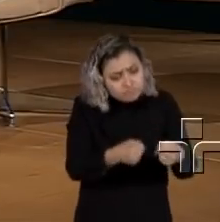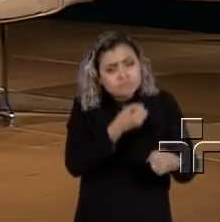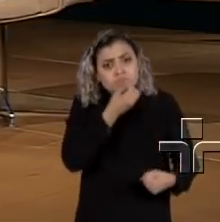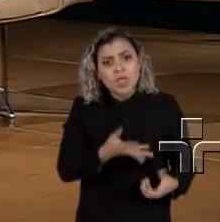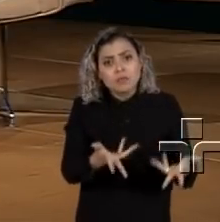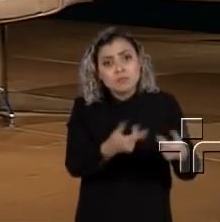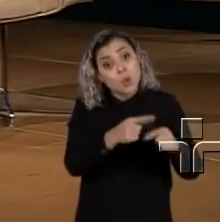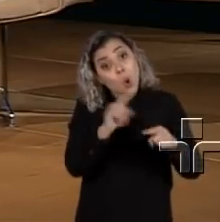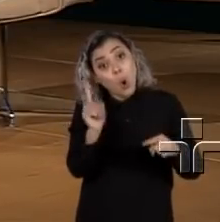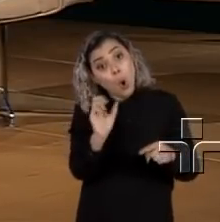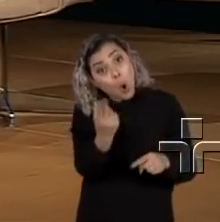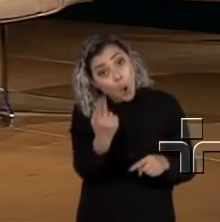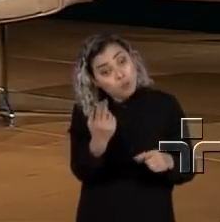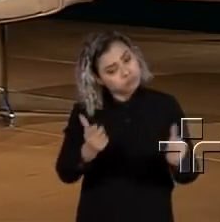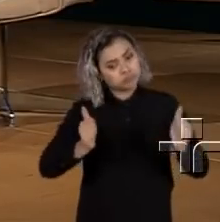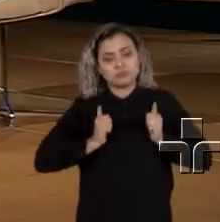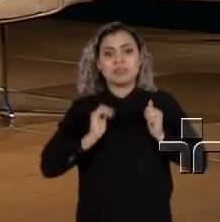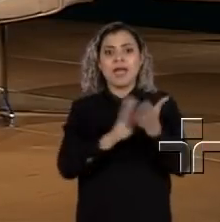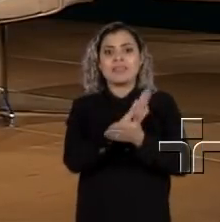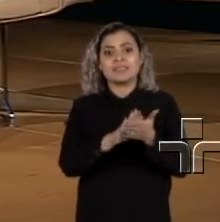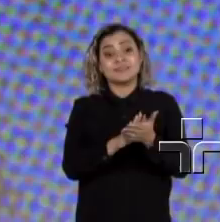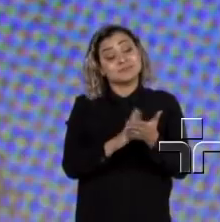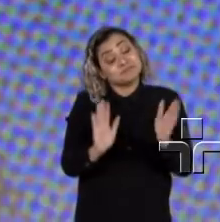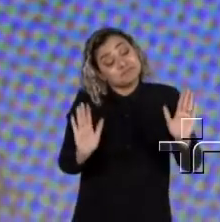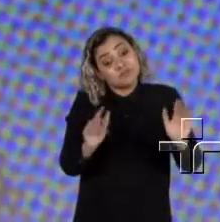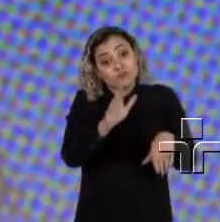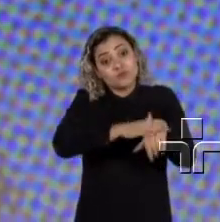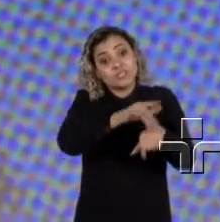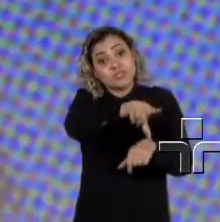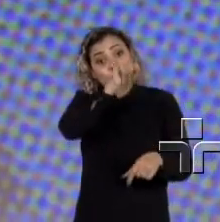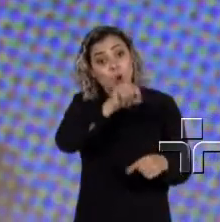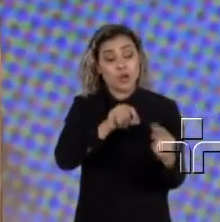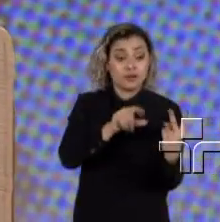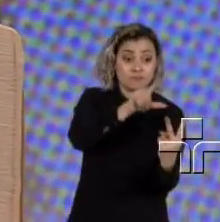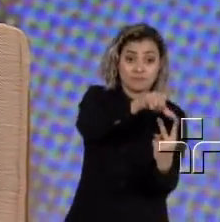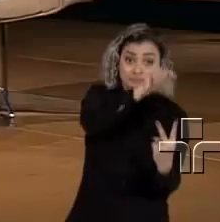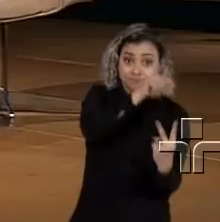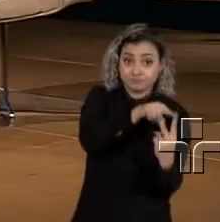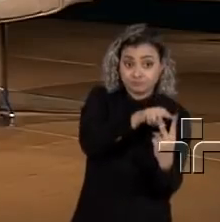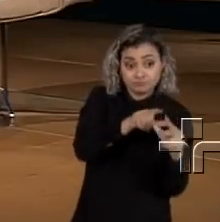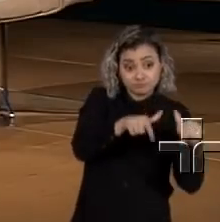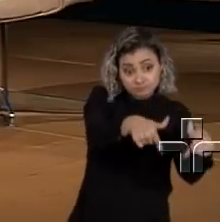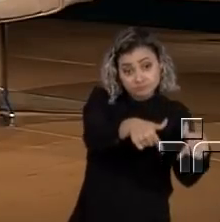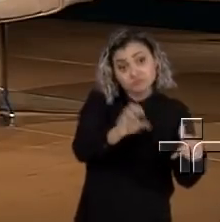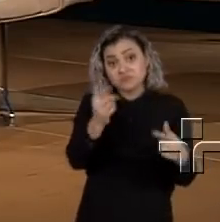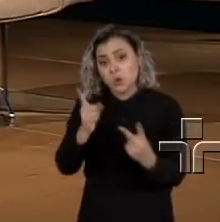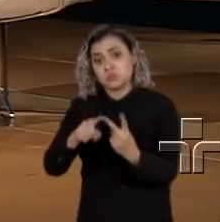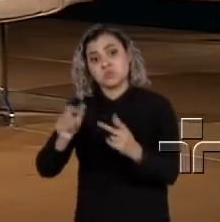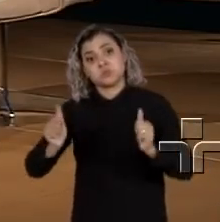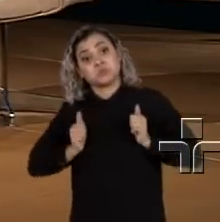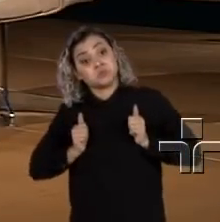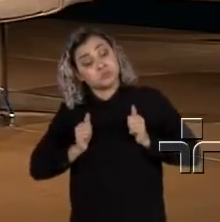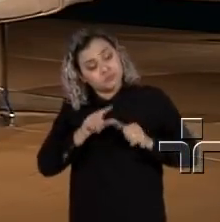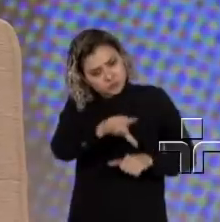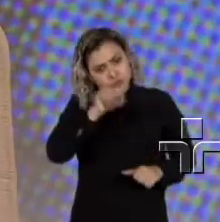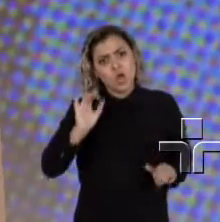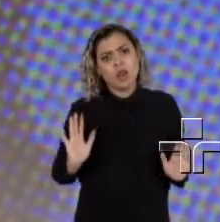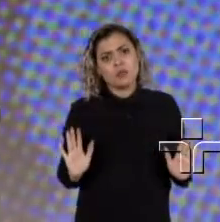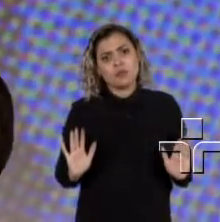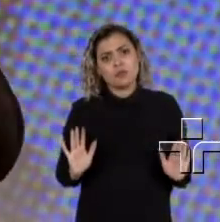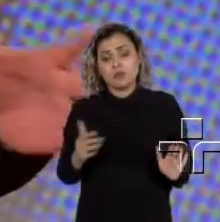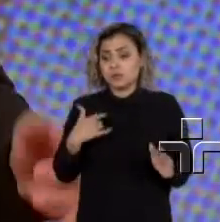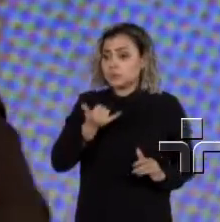não fazer, que aí é uma outra história. Você pode não fazer, você pode dizer antes, não